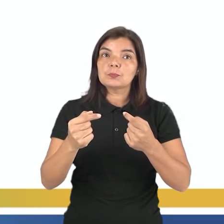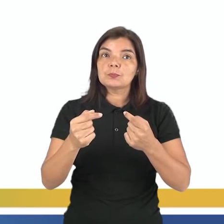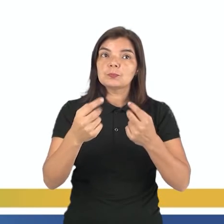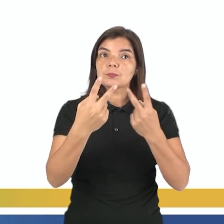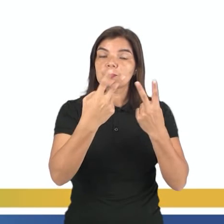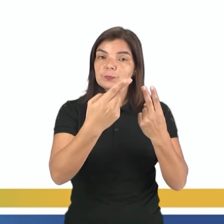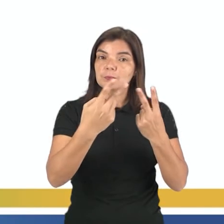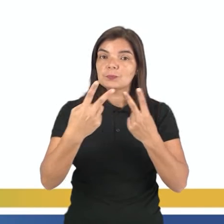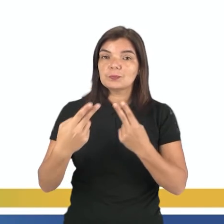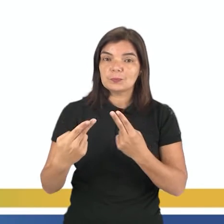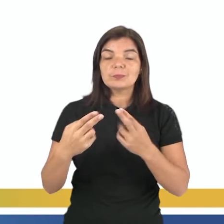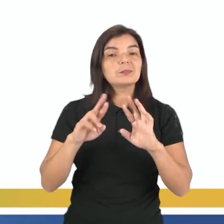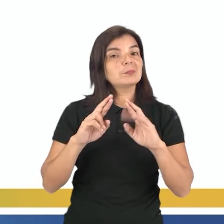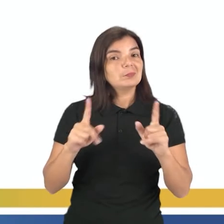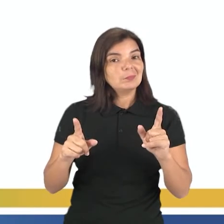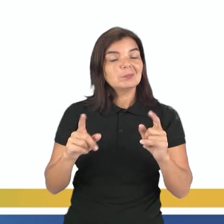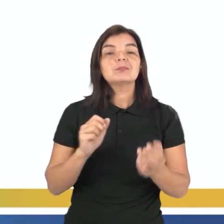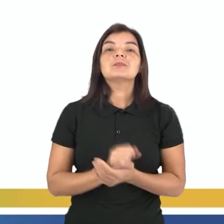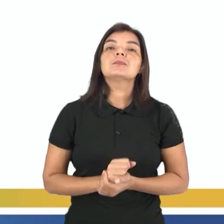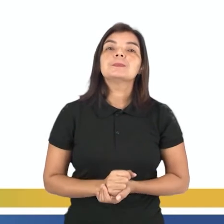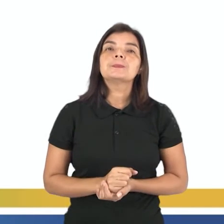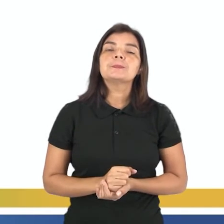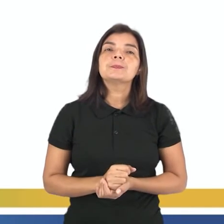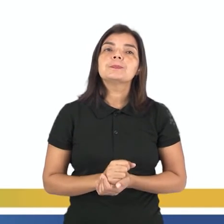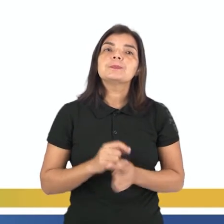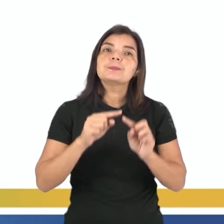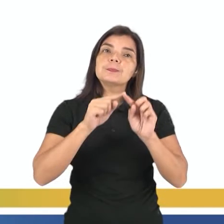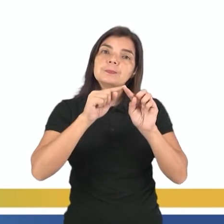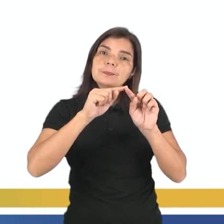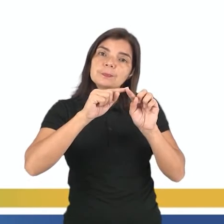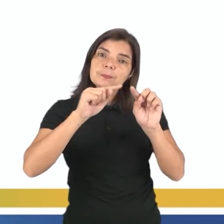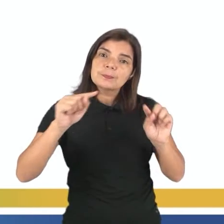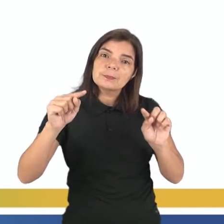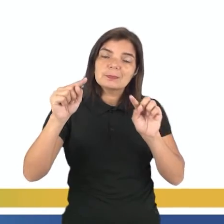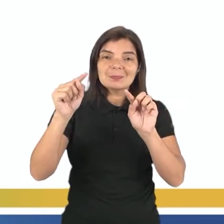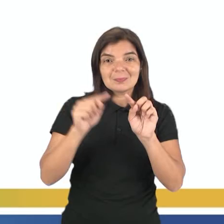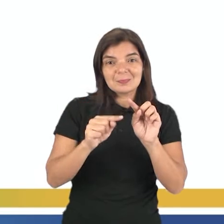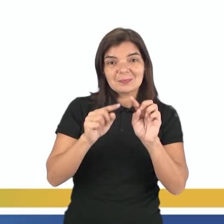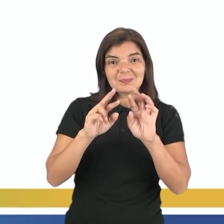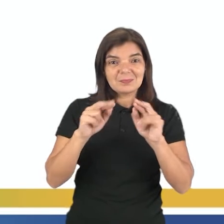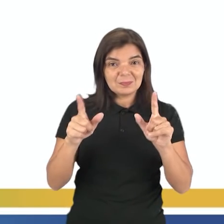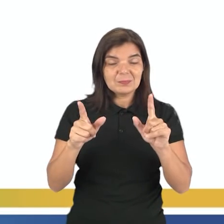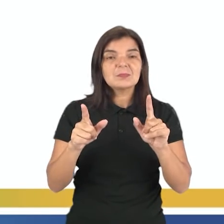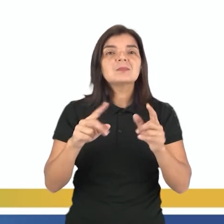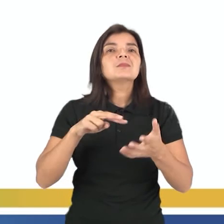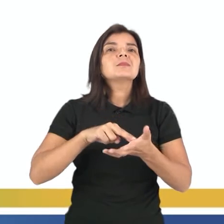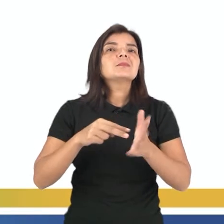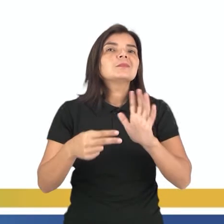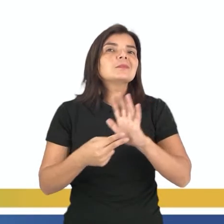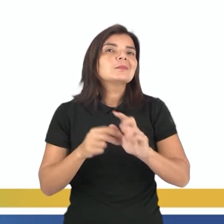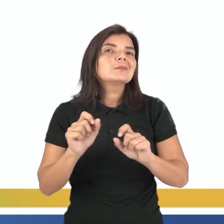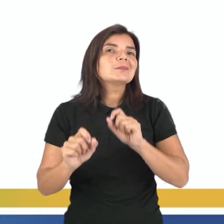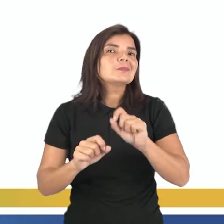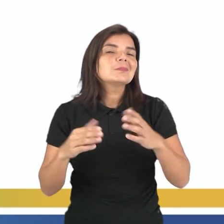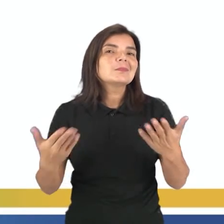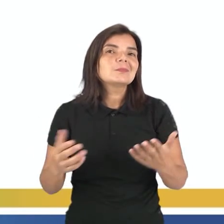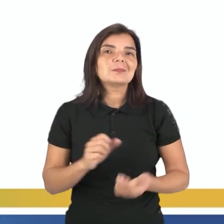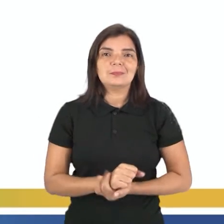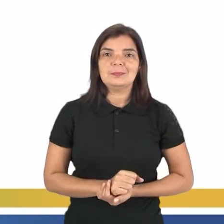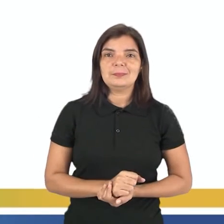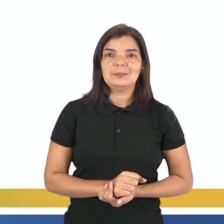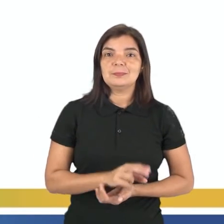são diferentes. Então, um triângulo que tem todos os lados diferentes, ele é chamado